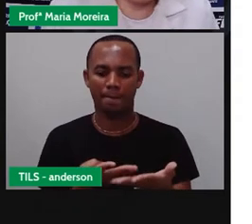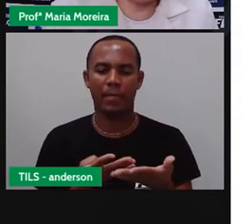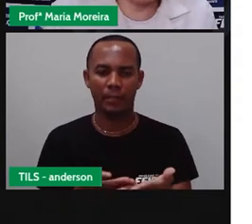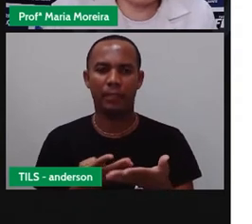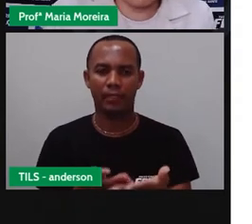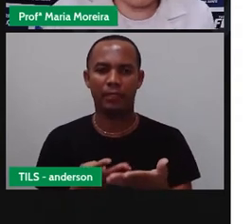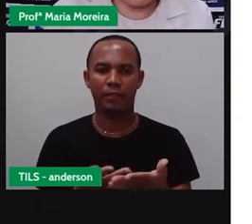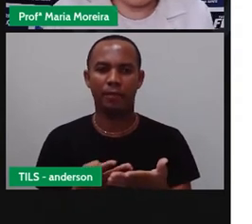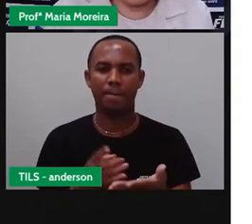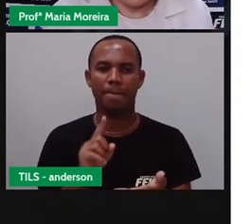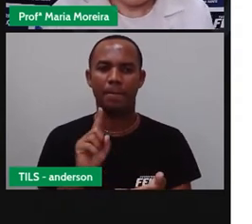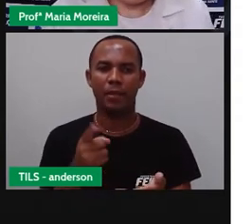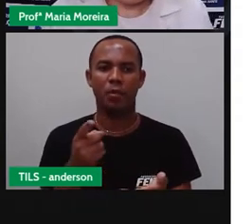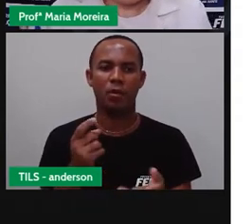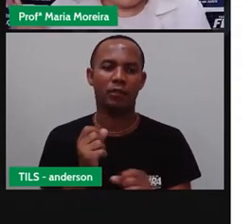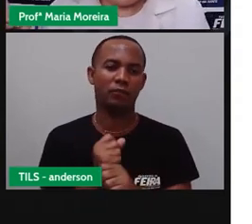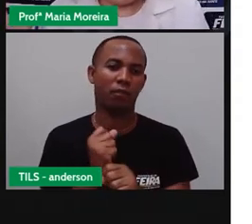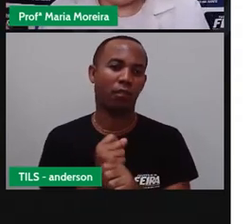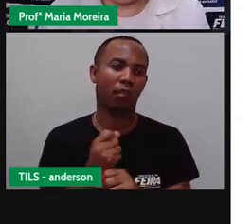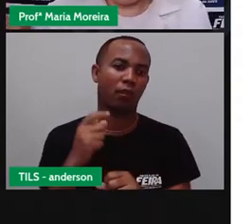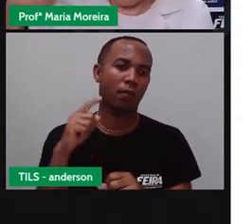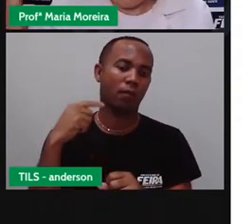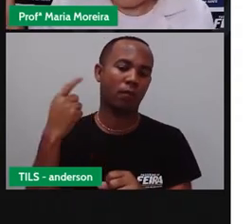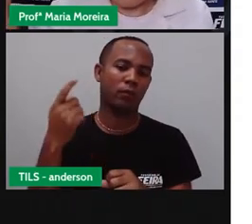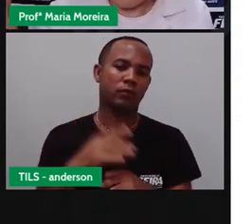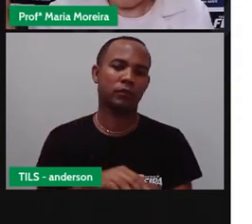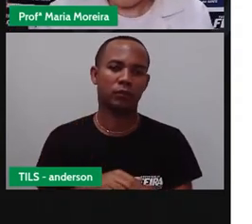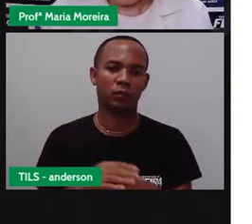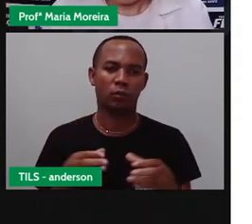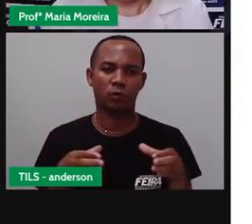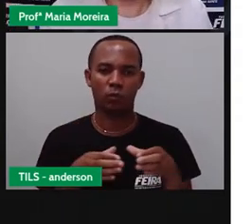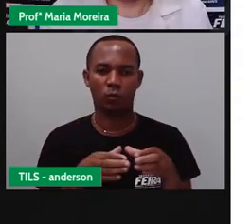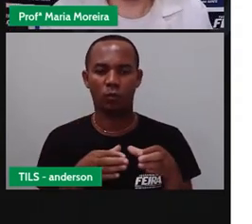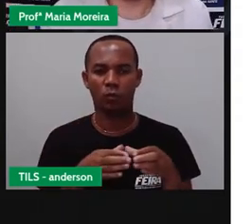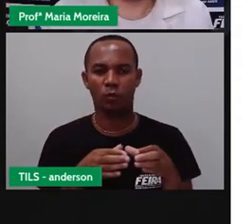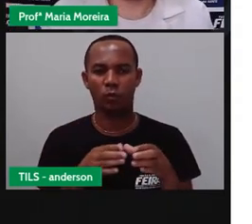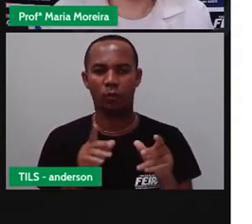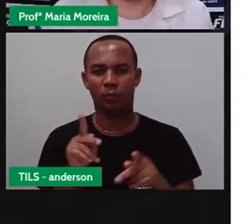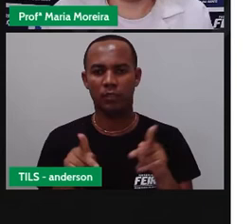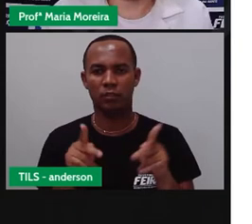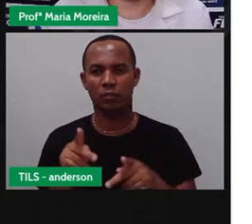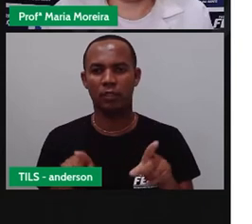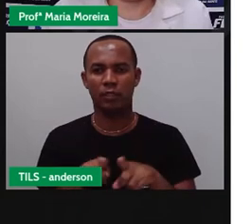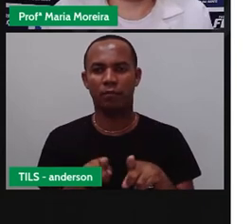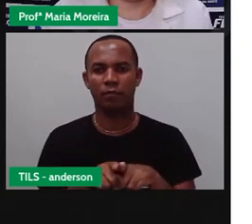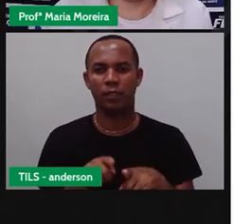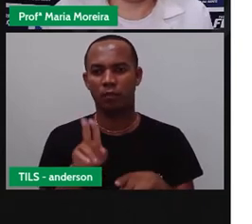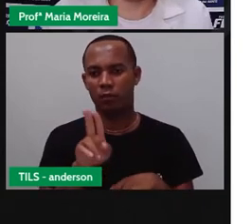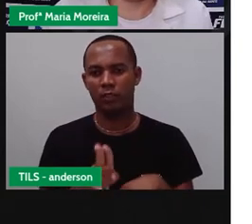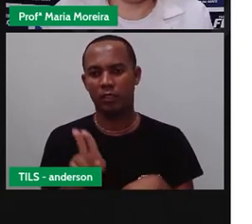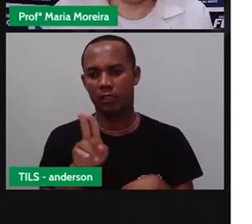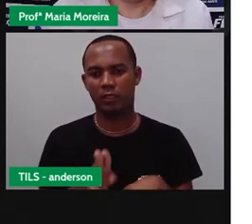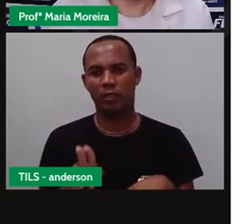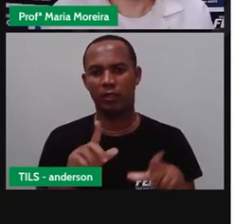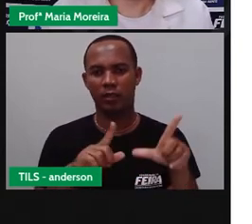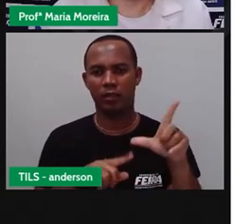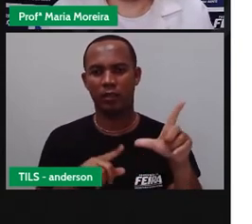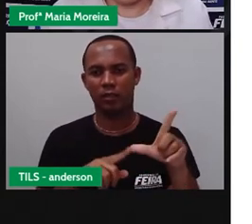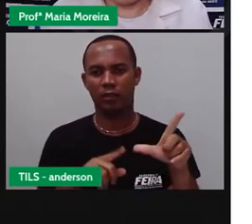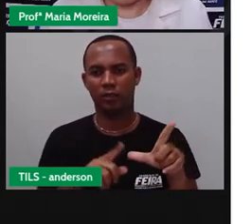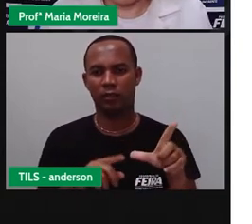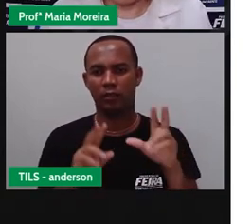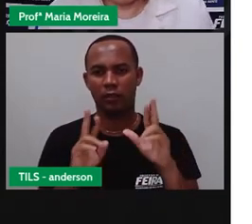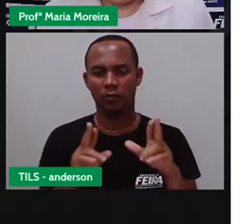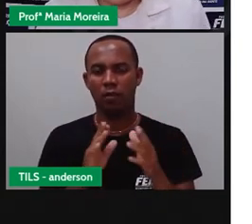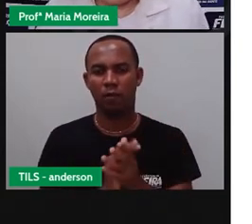mil anos depois os sumérios né que era o outro povo usaria uma mesma letra para designar um som